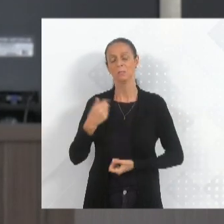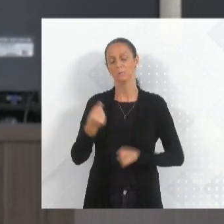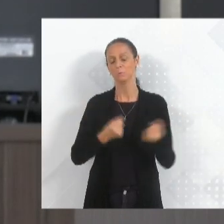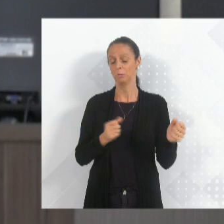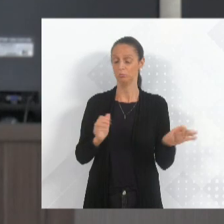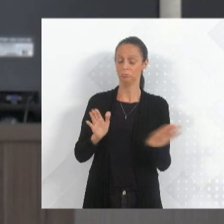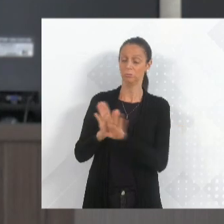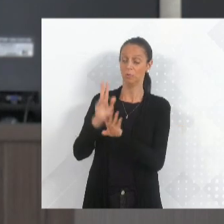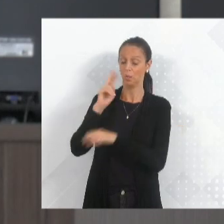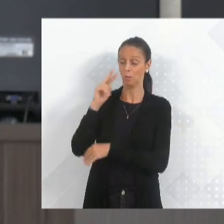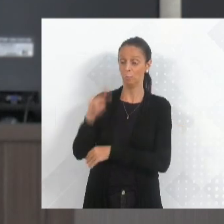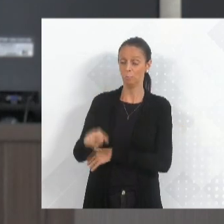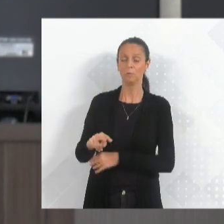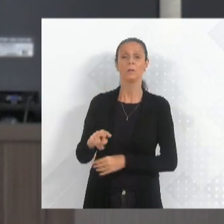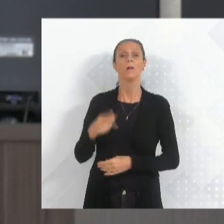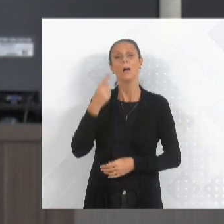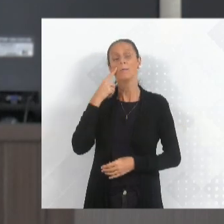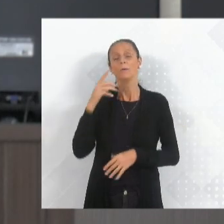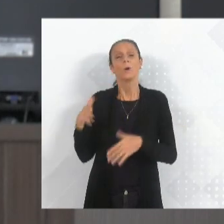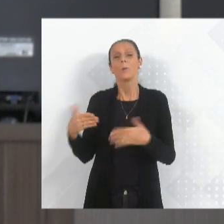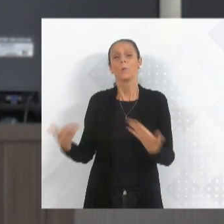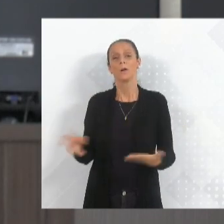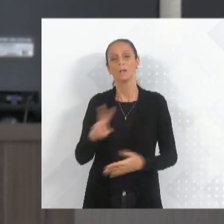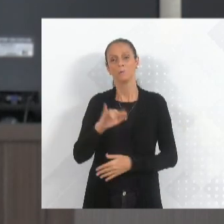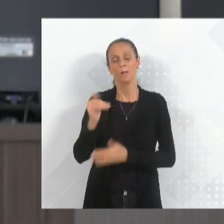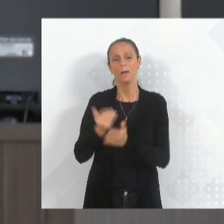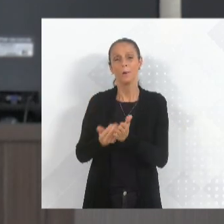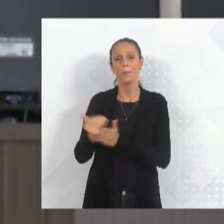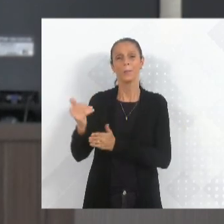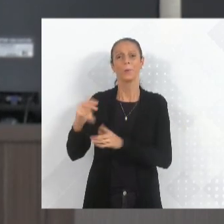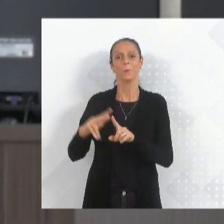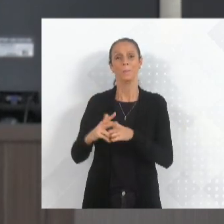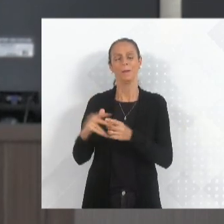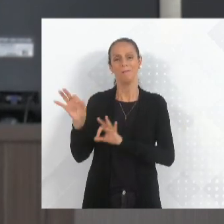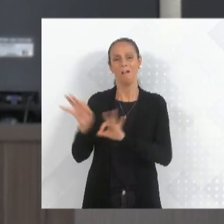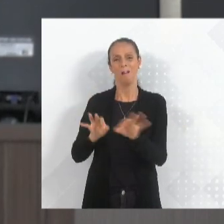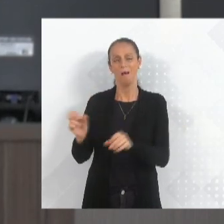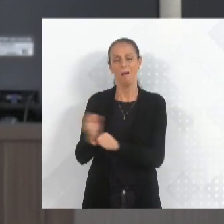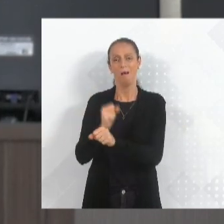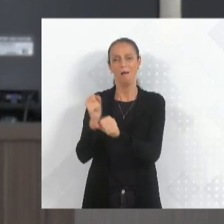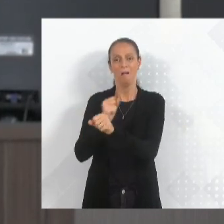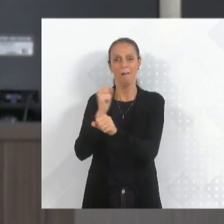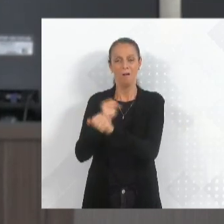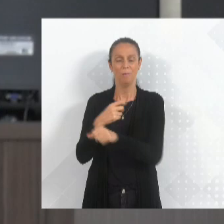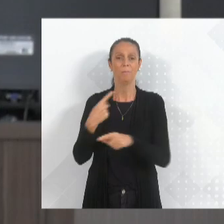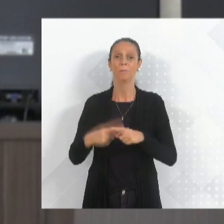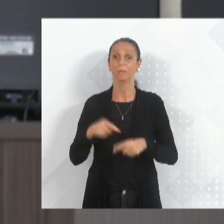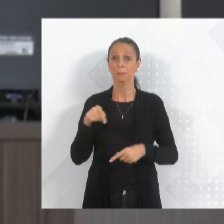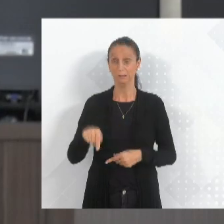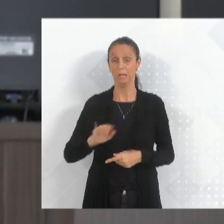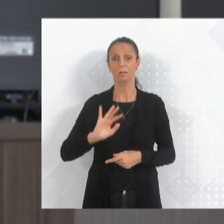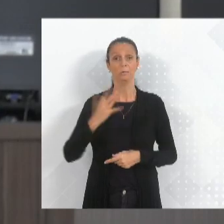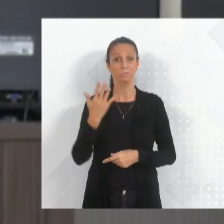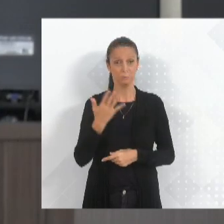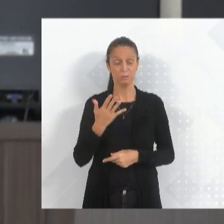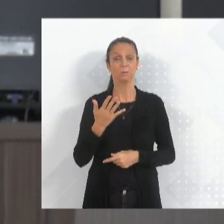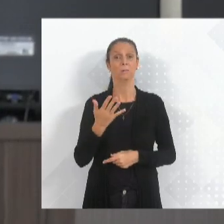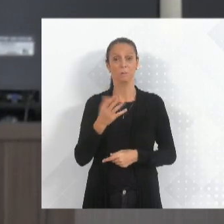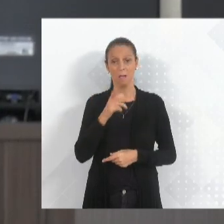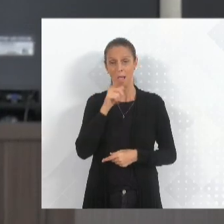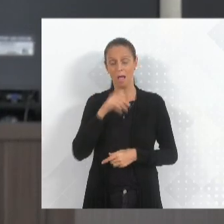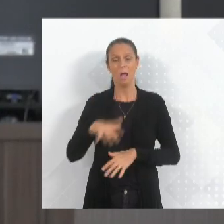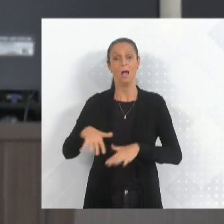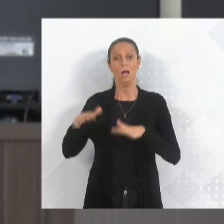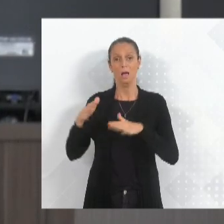tem a previsão do início dessa obra ali, porque acabou atingindo vários moradores ali, comércio ali na